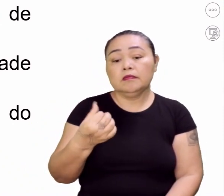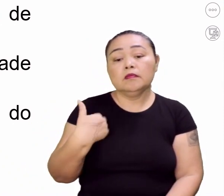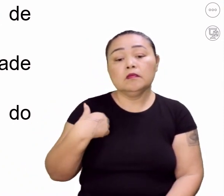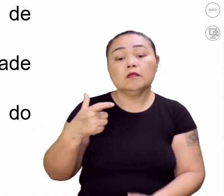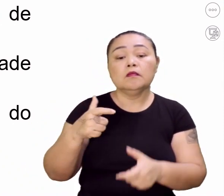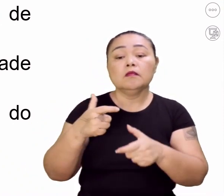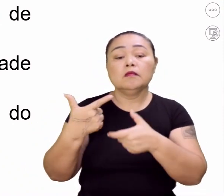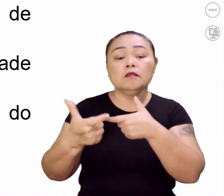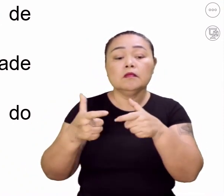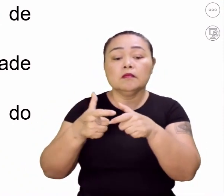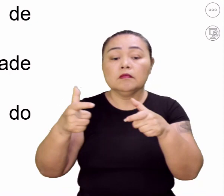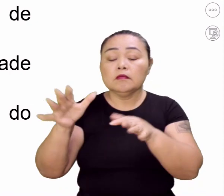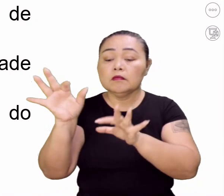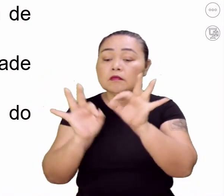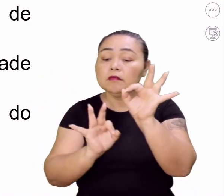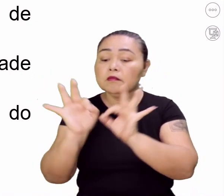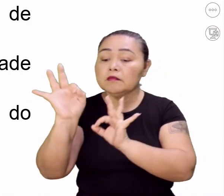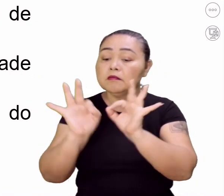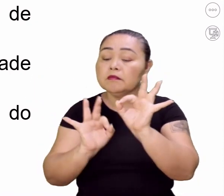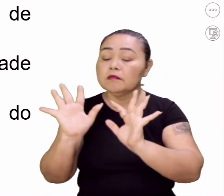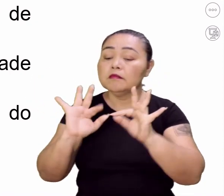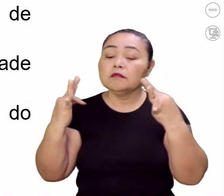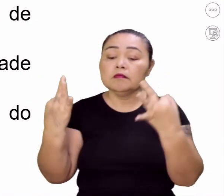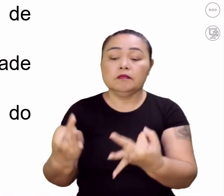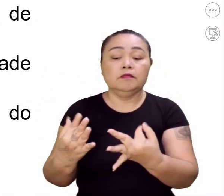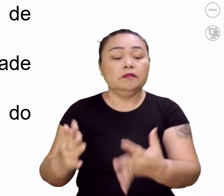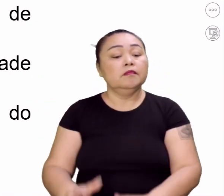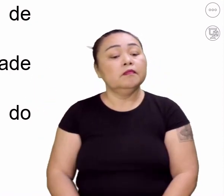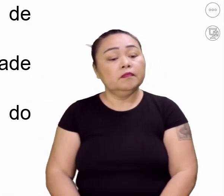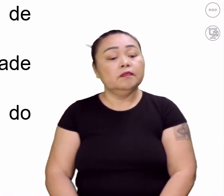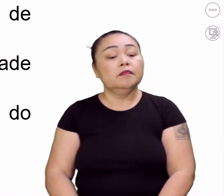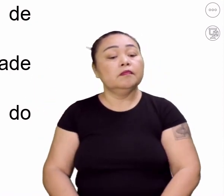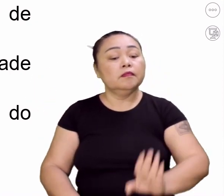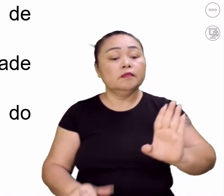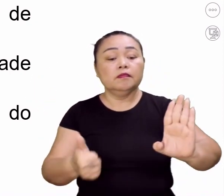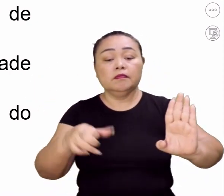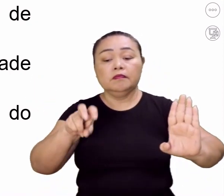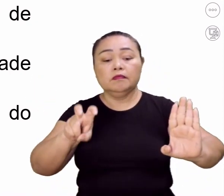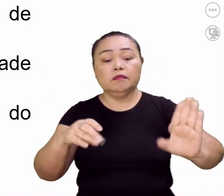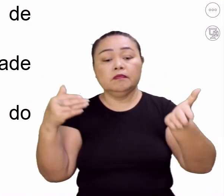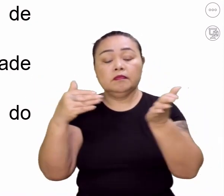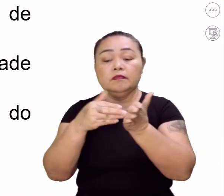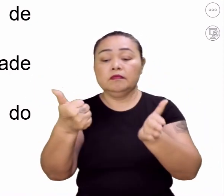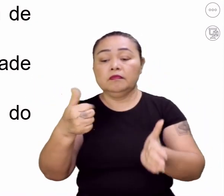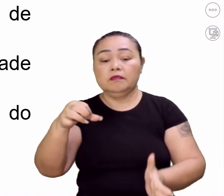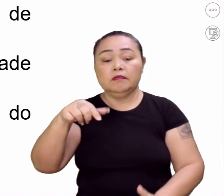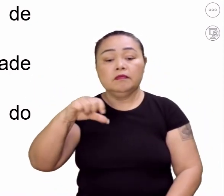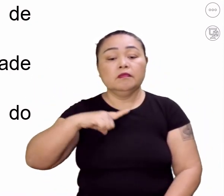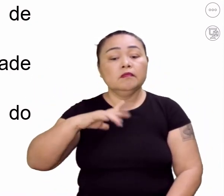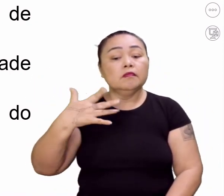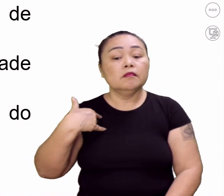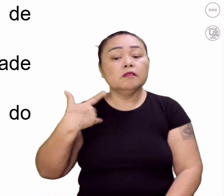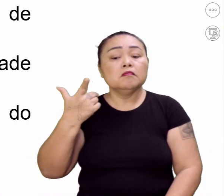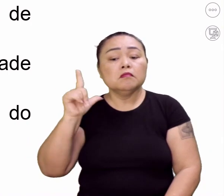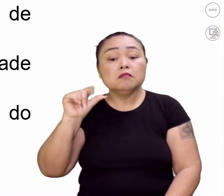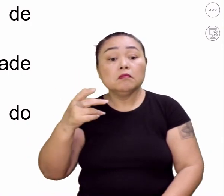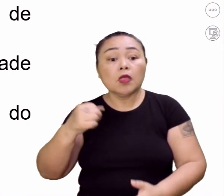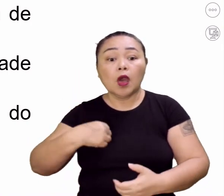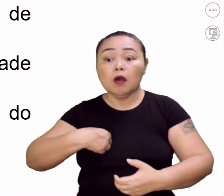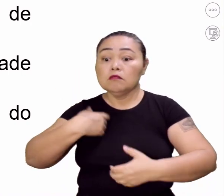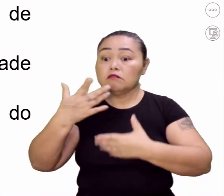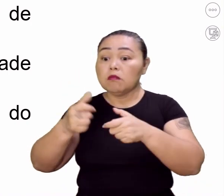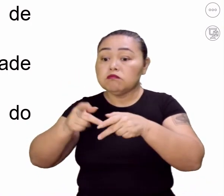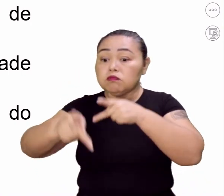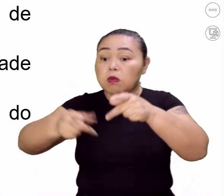1960, como de crescimento do planejamento familiar. B, de 1950 a 1970, como de nítida